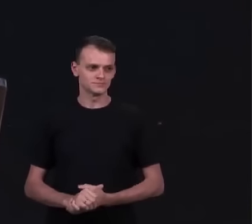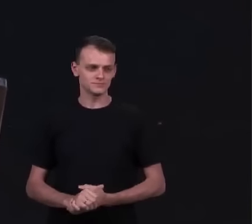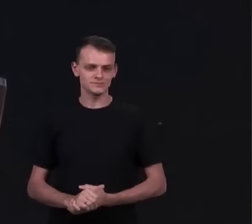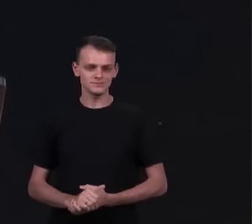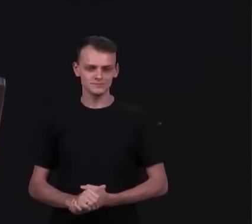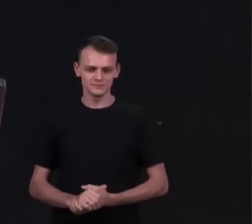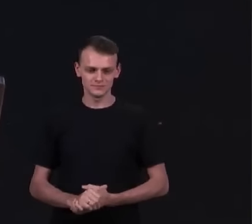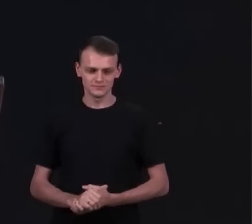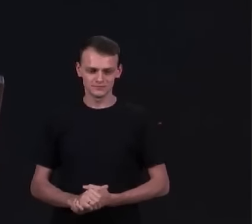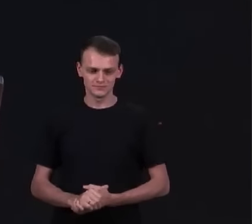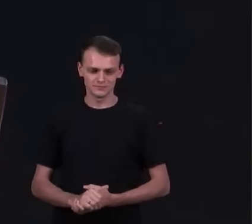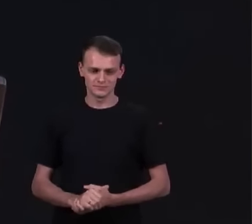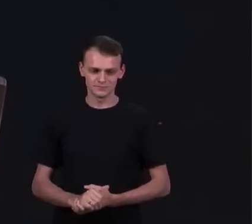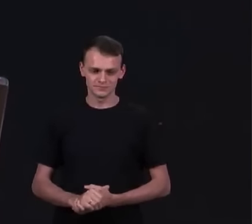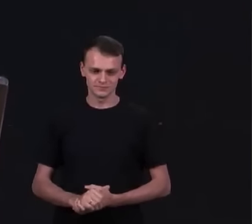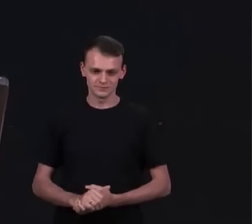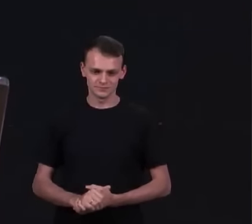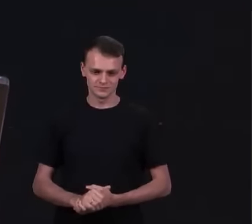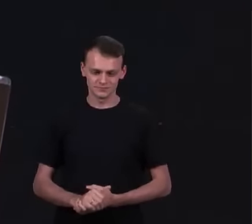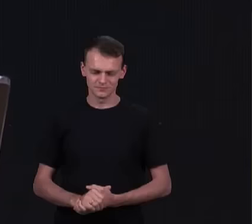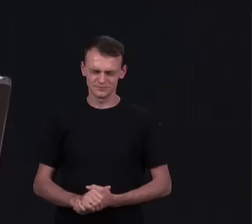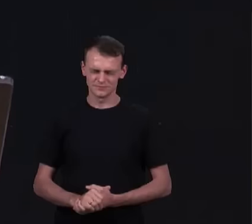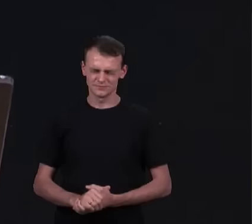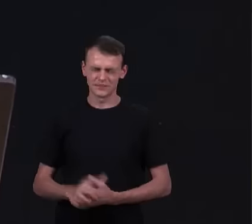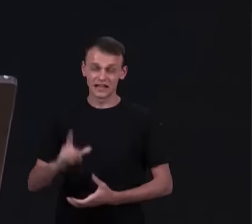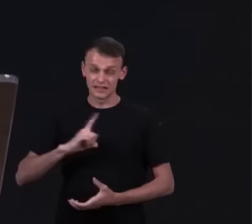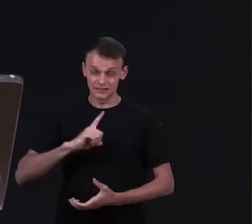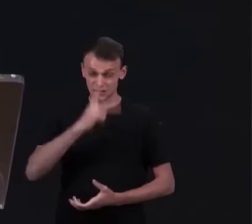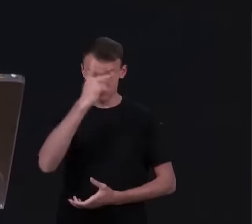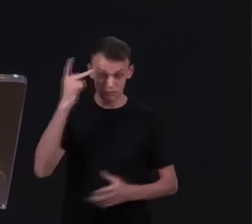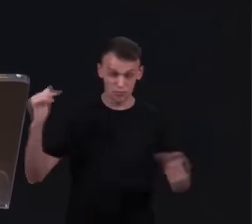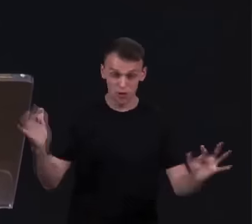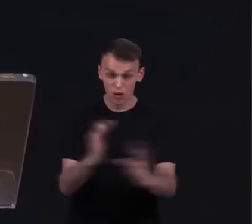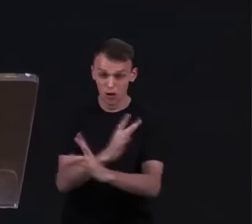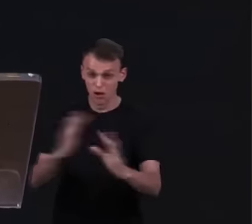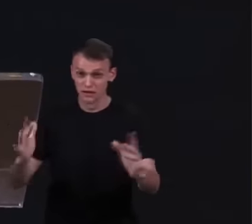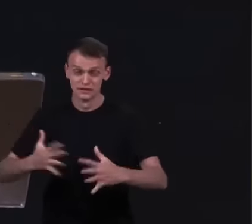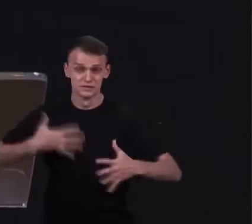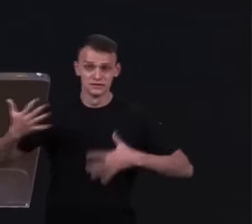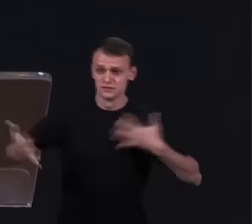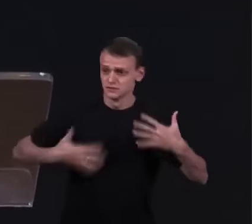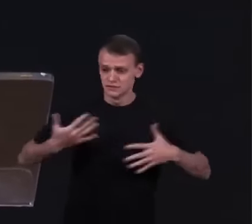Como a multidão assustada disse: nós não podemos entrar na terra prometida,